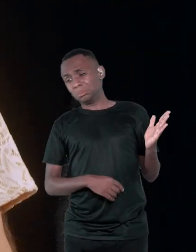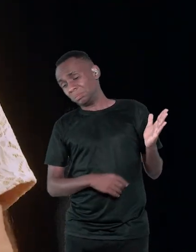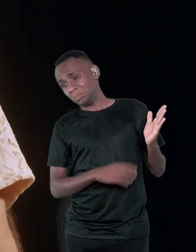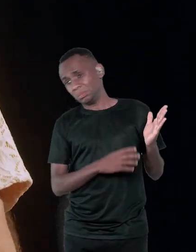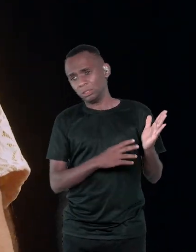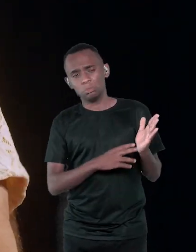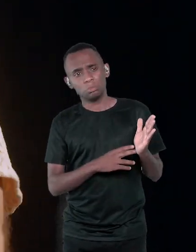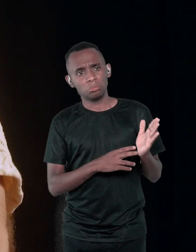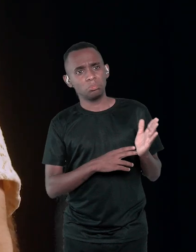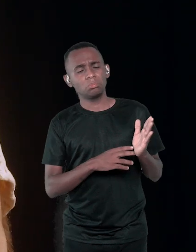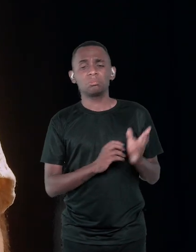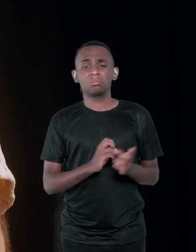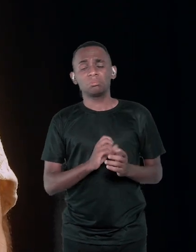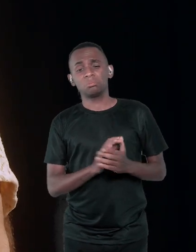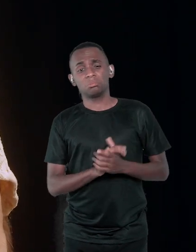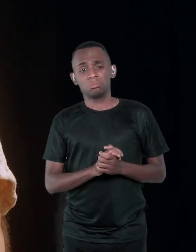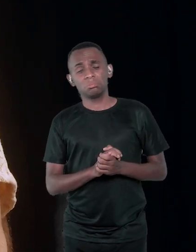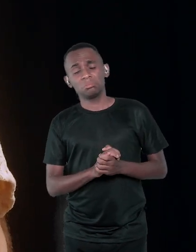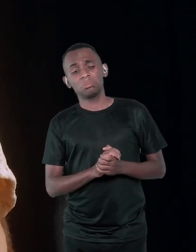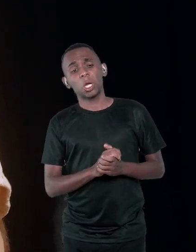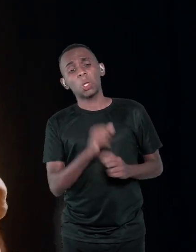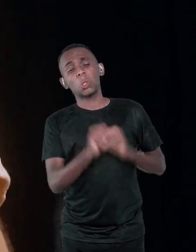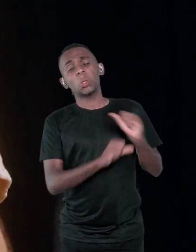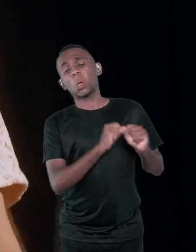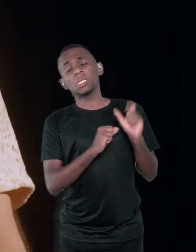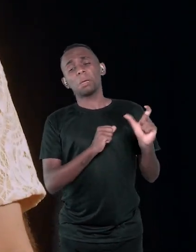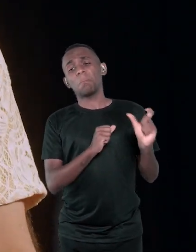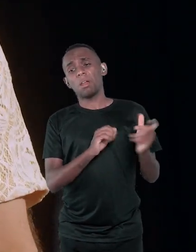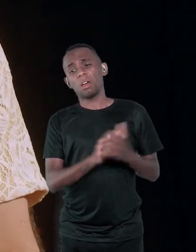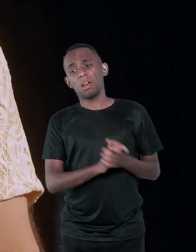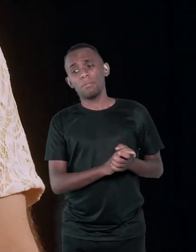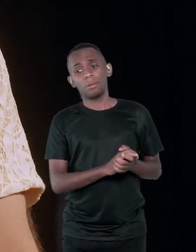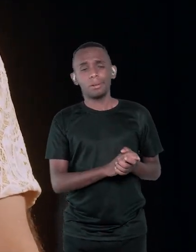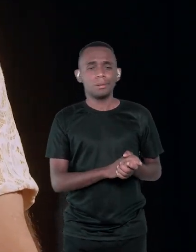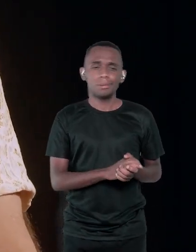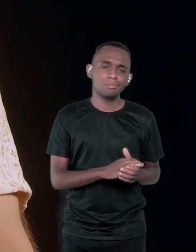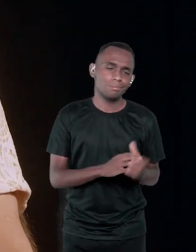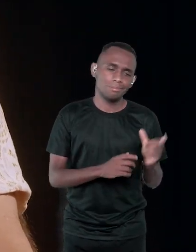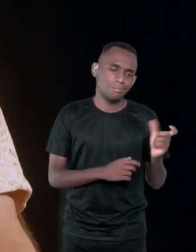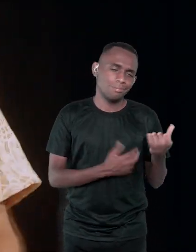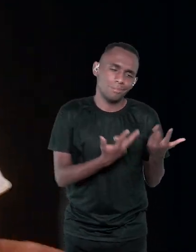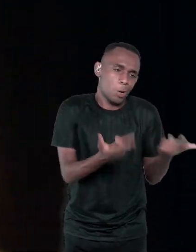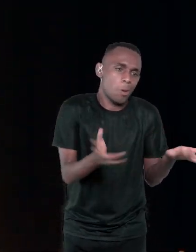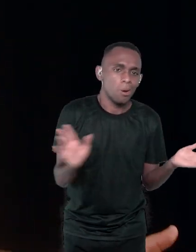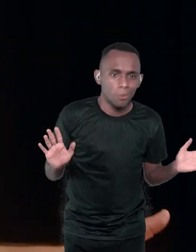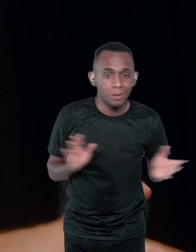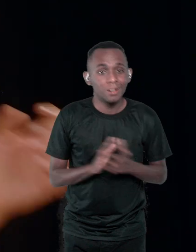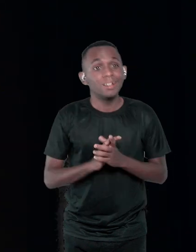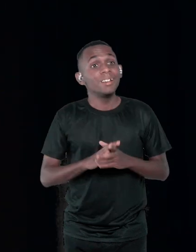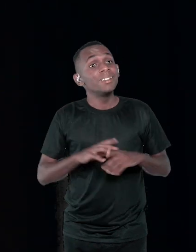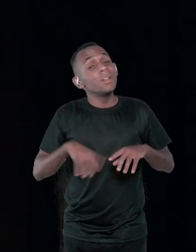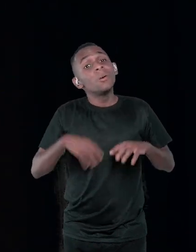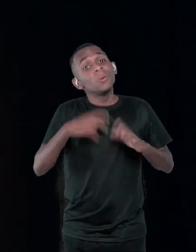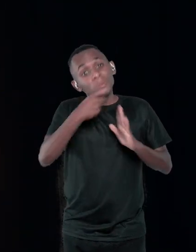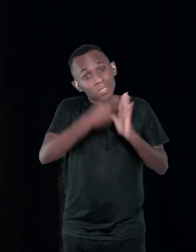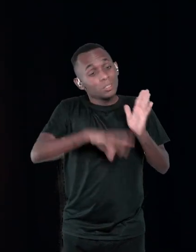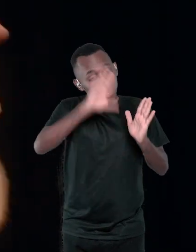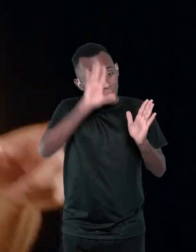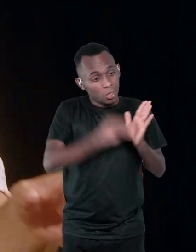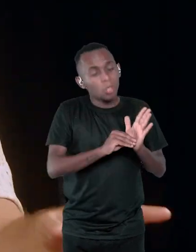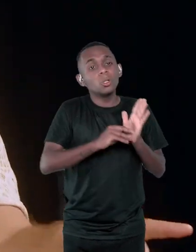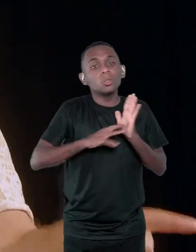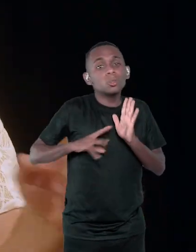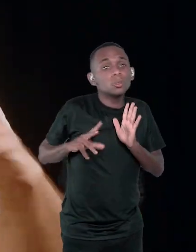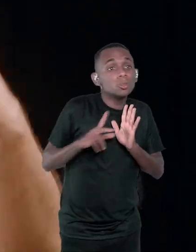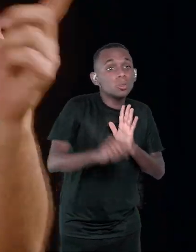Copacabana e falava, troca essa palavra. Aí era 6 por meia dúzia, era uma coisa assim, entende? E aí entrava tudo. E isso era